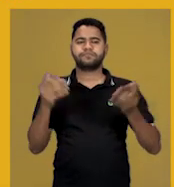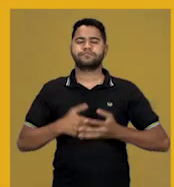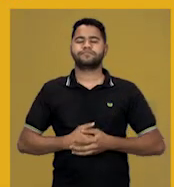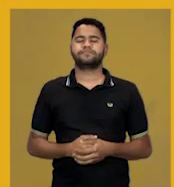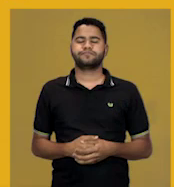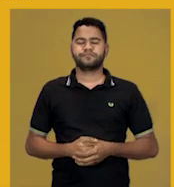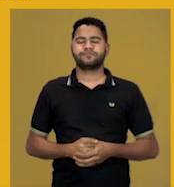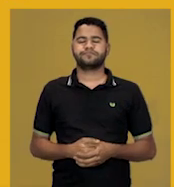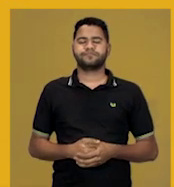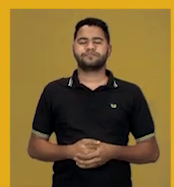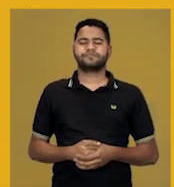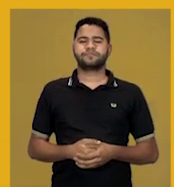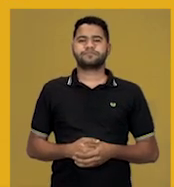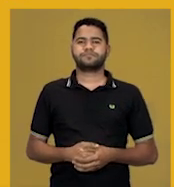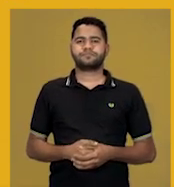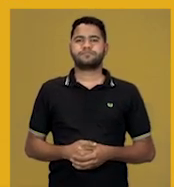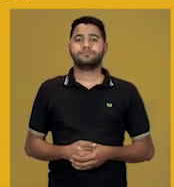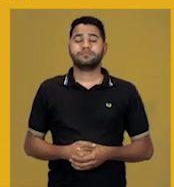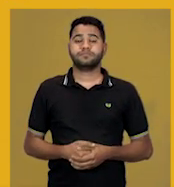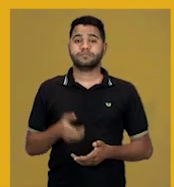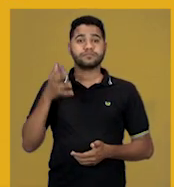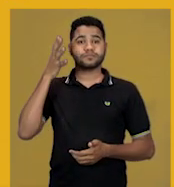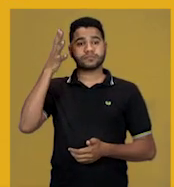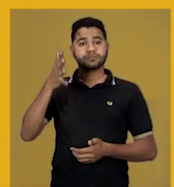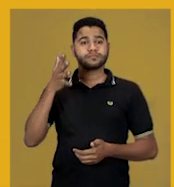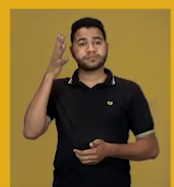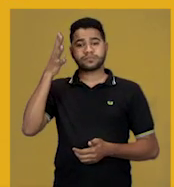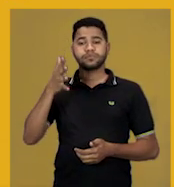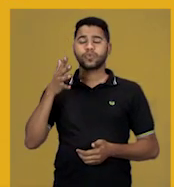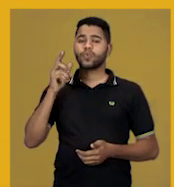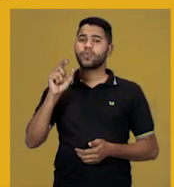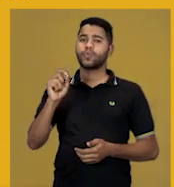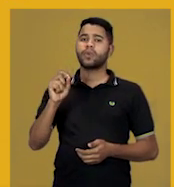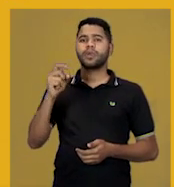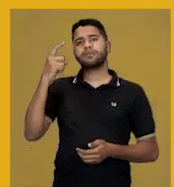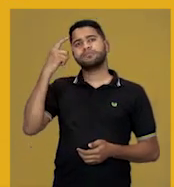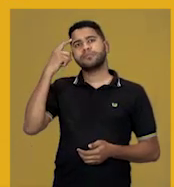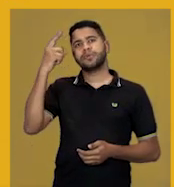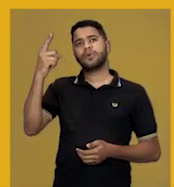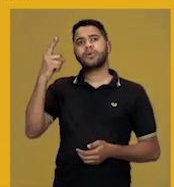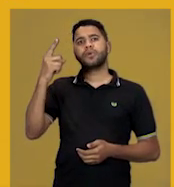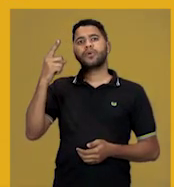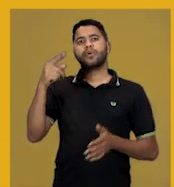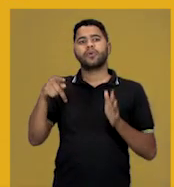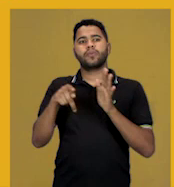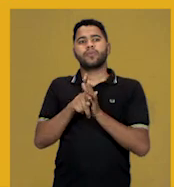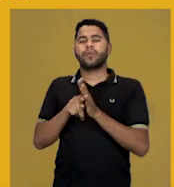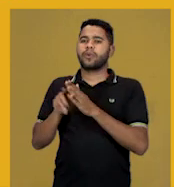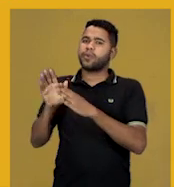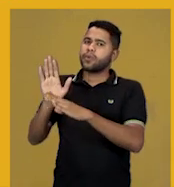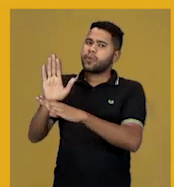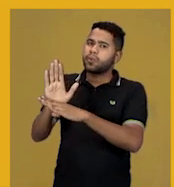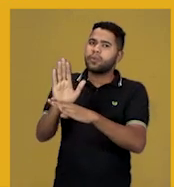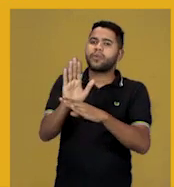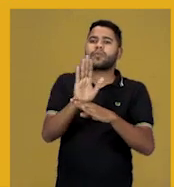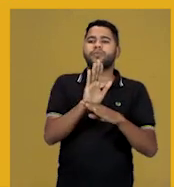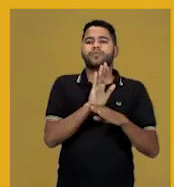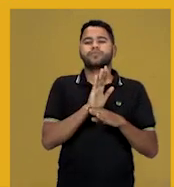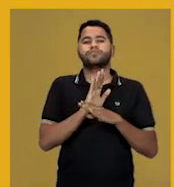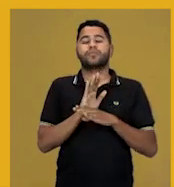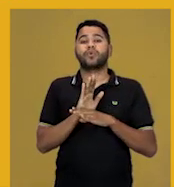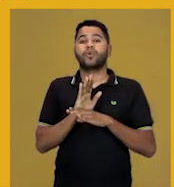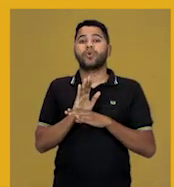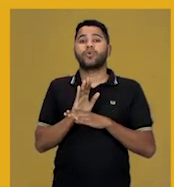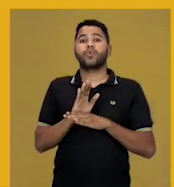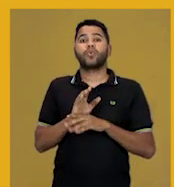pelo enunciador. O depoimento ele vem com a ideia de contribuir, né, com aquilo